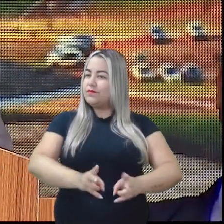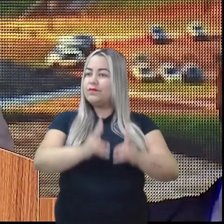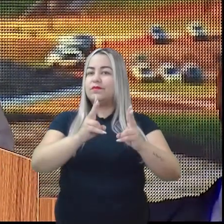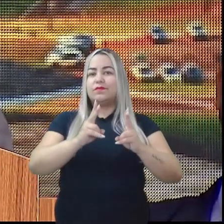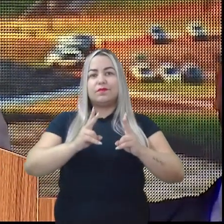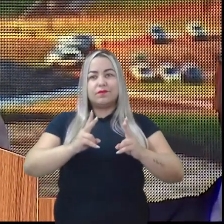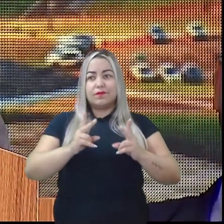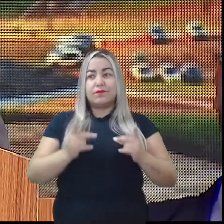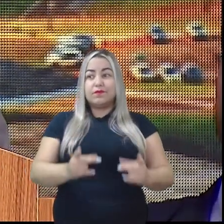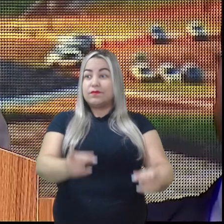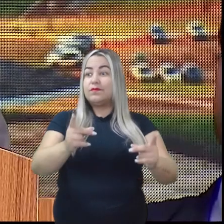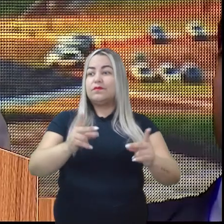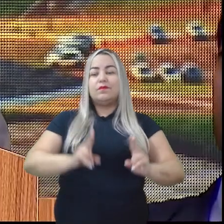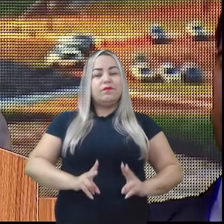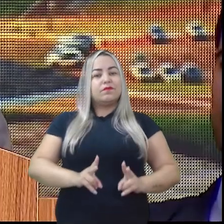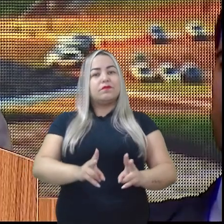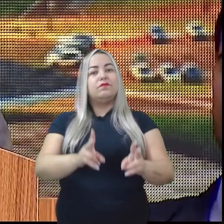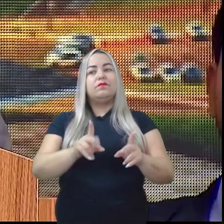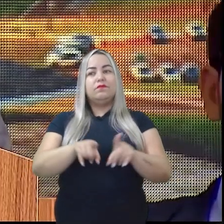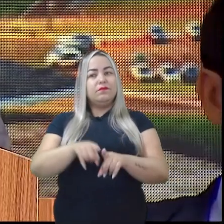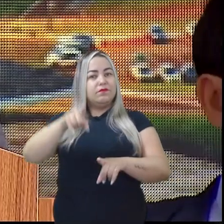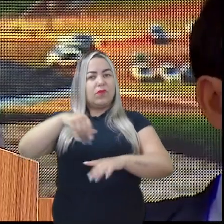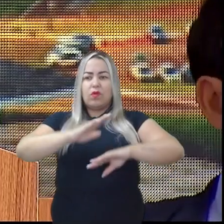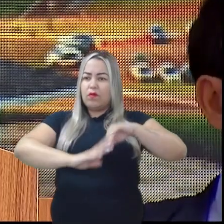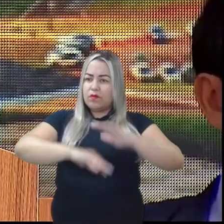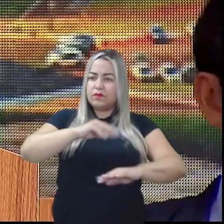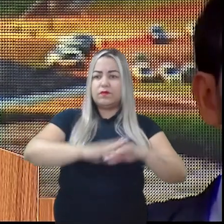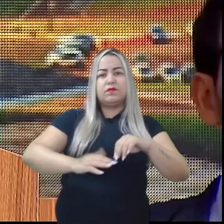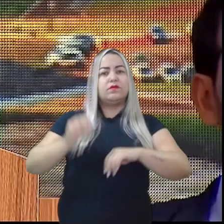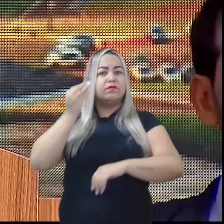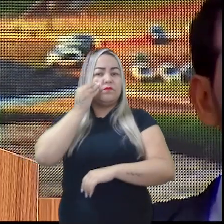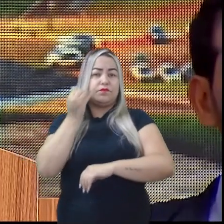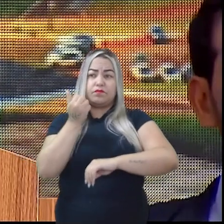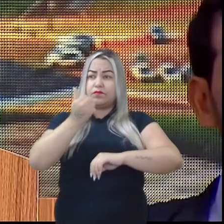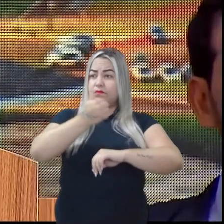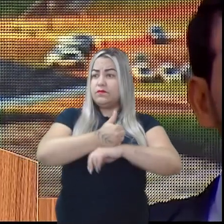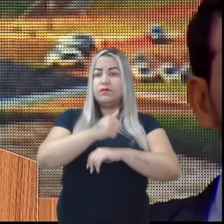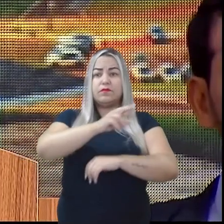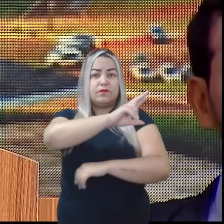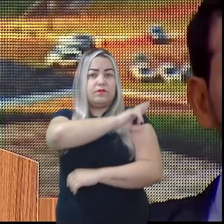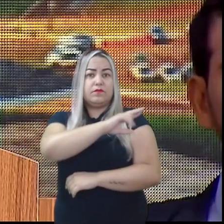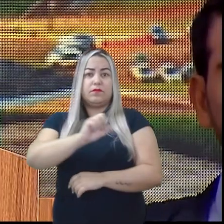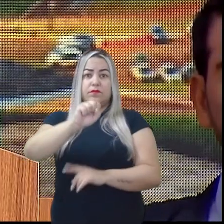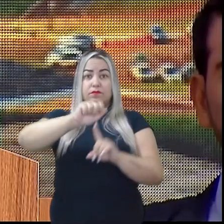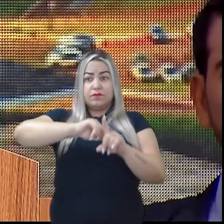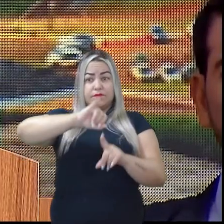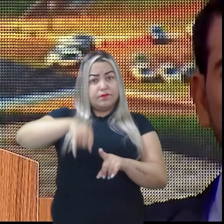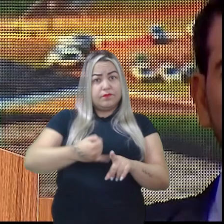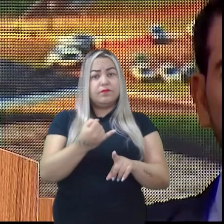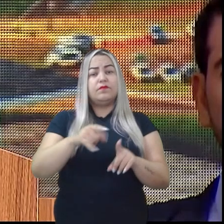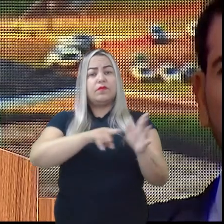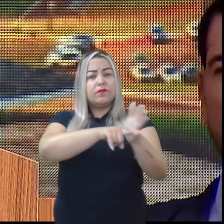Sempre e sempre. Sempre seremos implacáveis contra quaisquer tentativa de golpe. Os responsáveis pelo